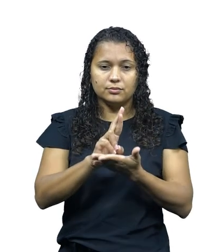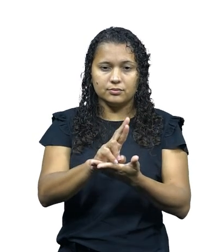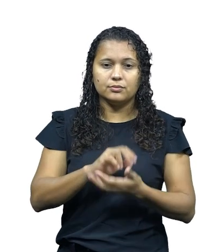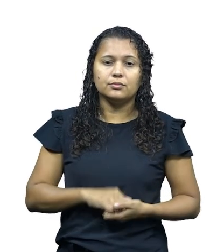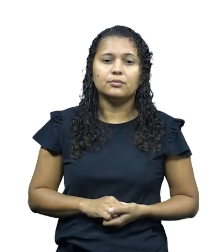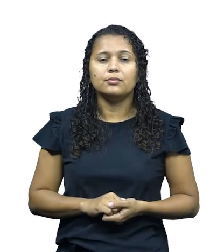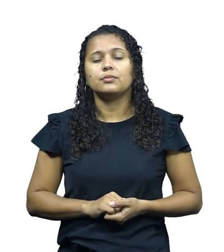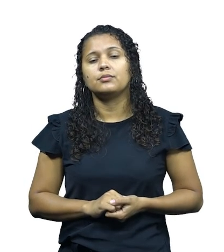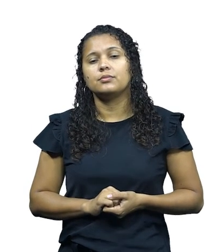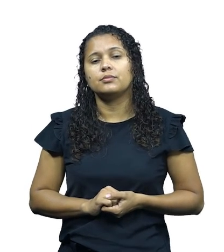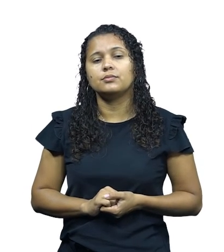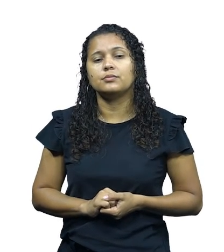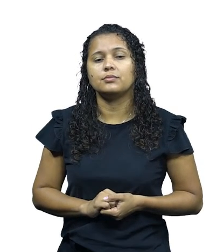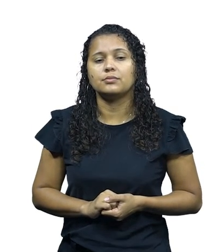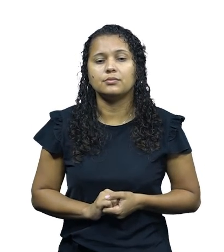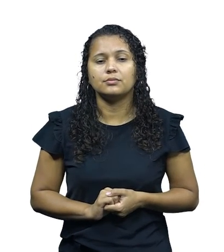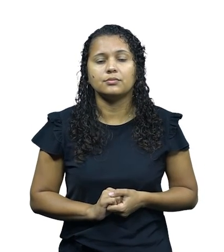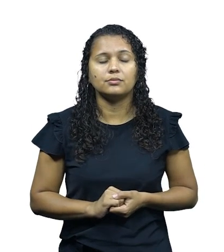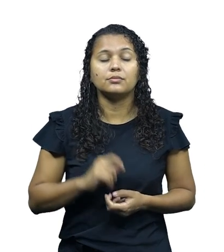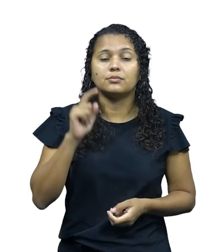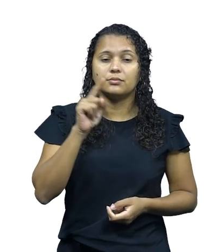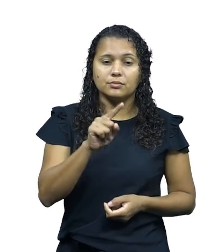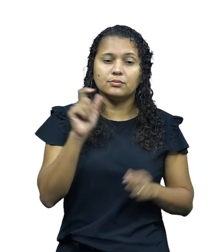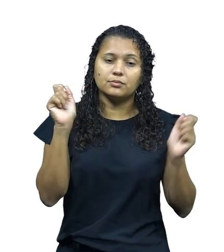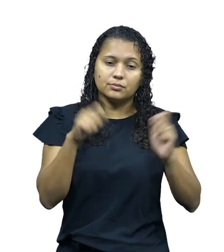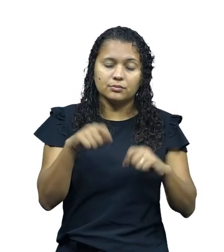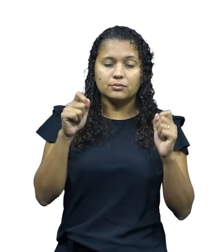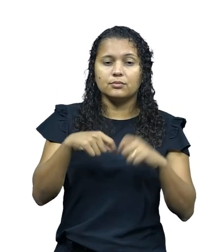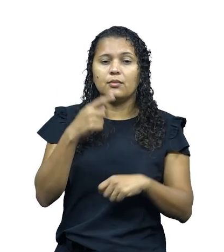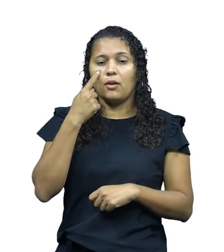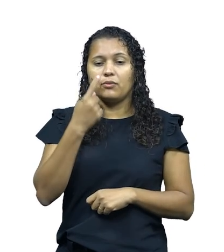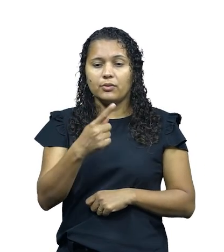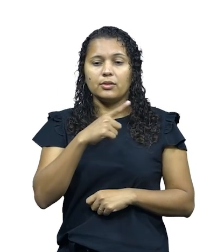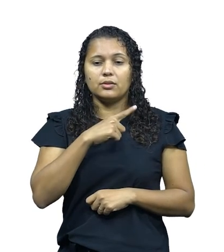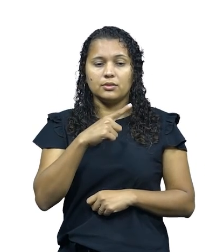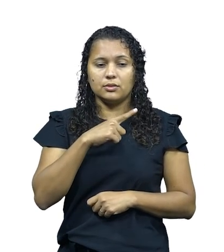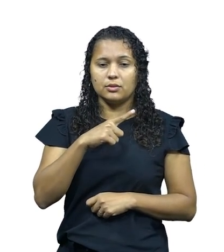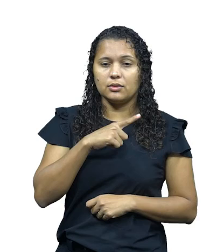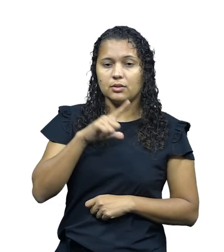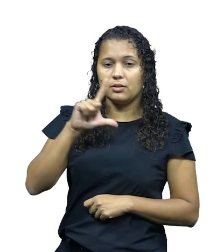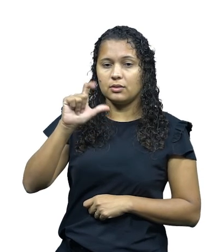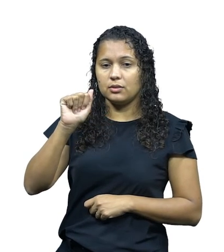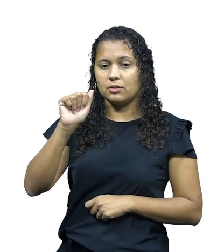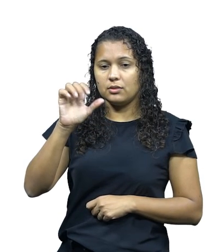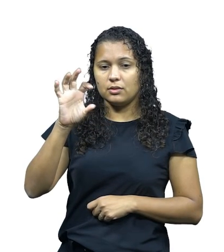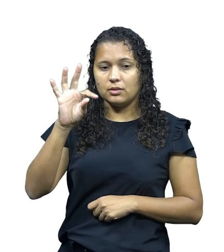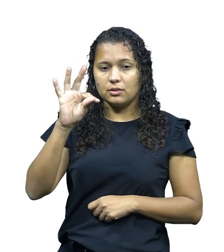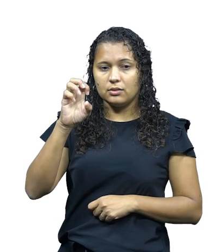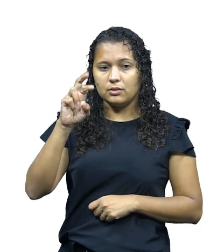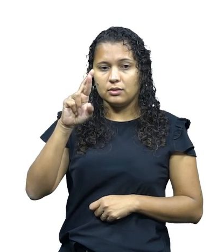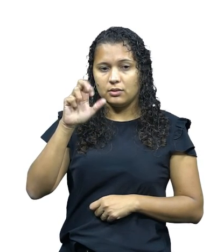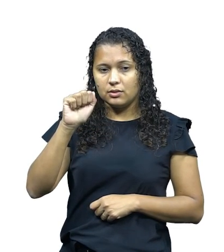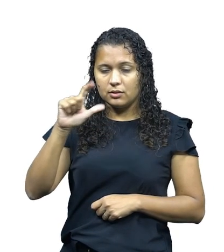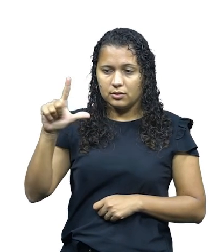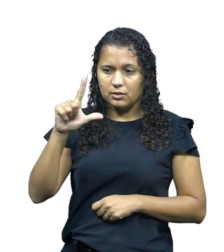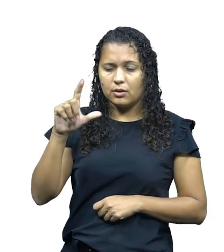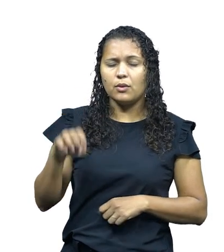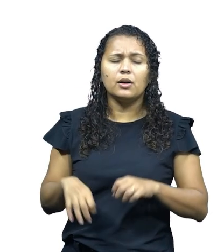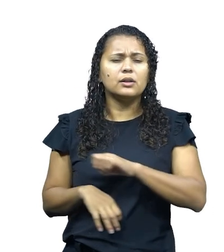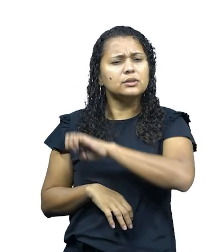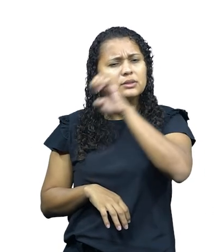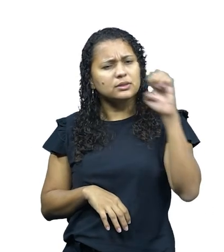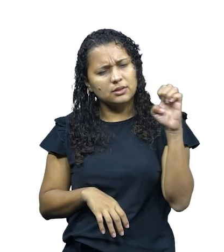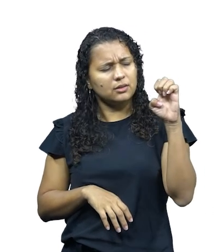três vistas representadas. Aqui, nessa vista, a gente está vendo a vista lateral do lado